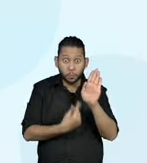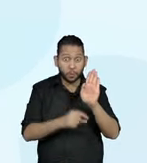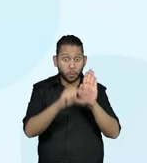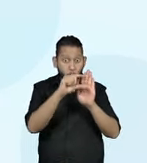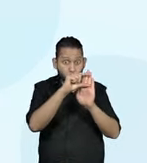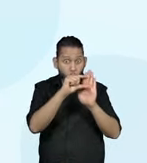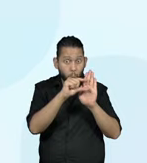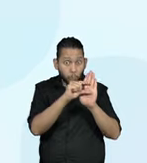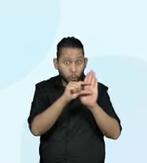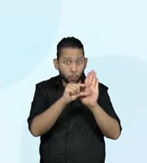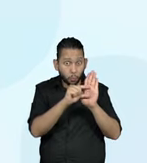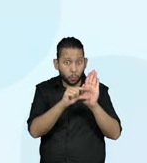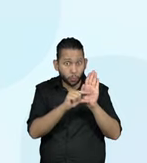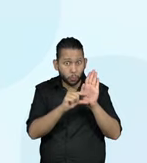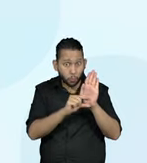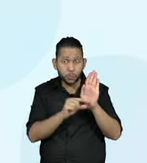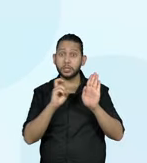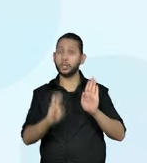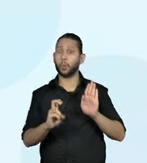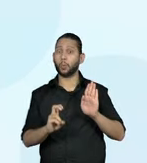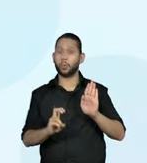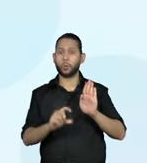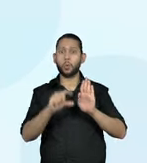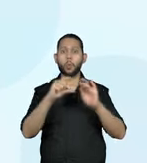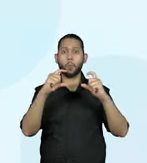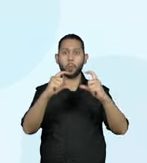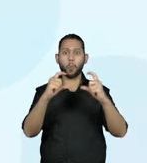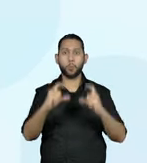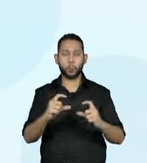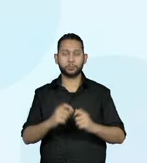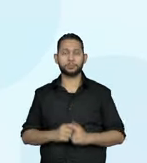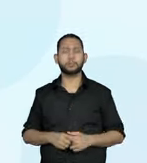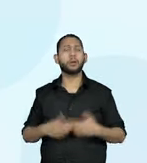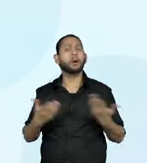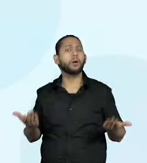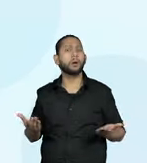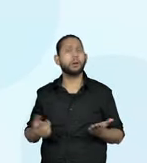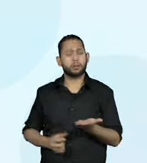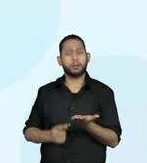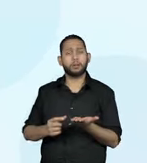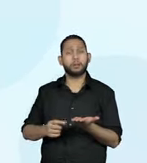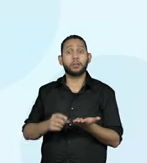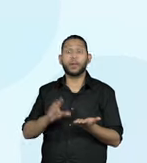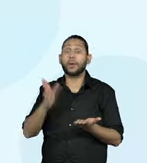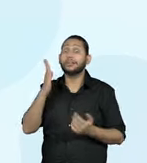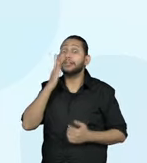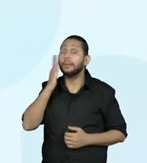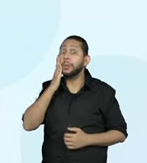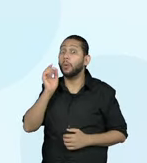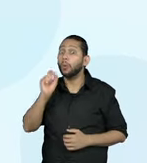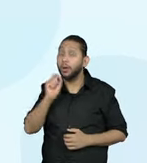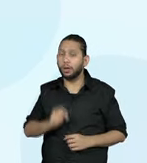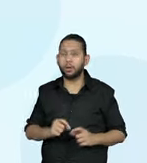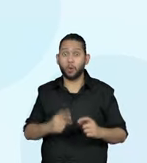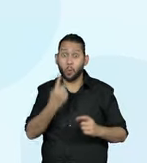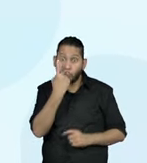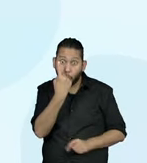quadrinhos. Mas a pergunta é a seguinte, qual é o total de quadrinhos só nas